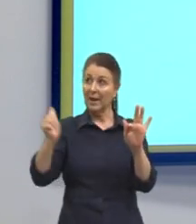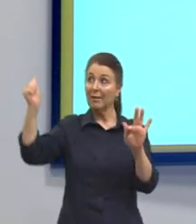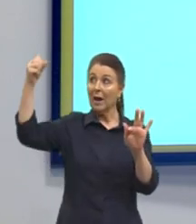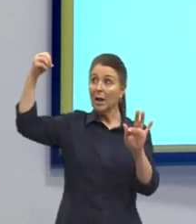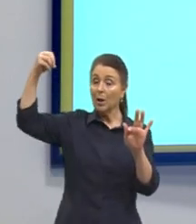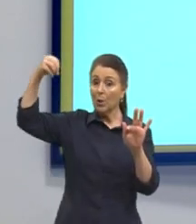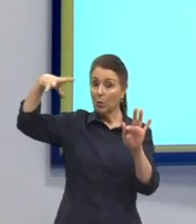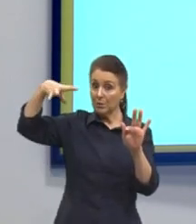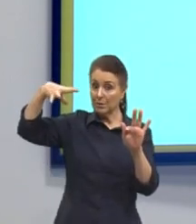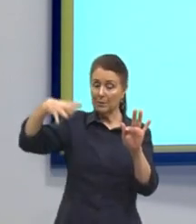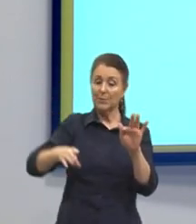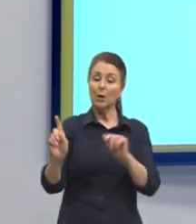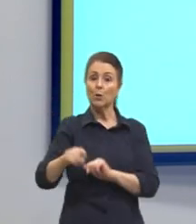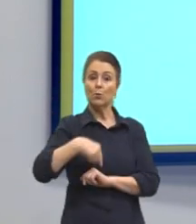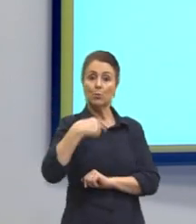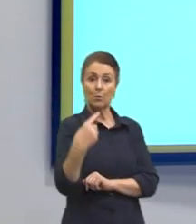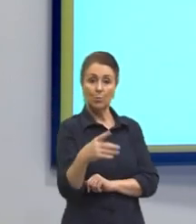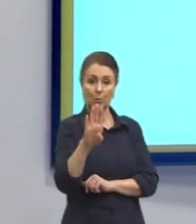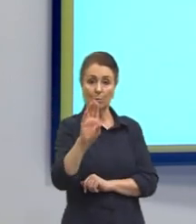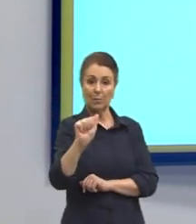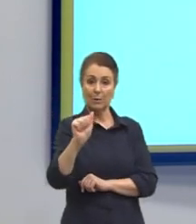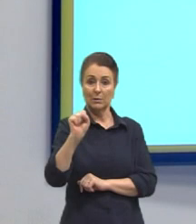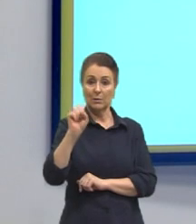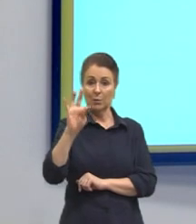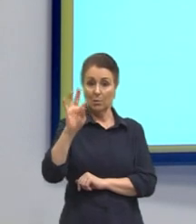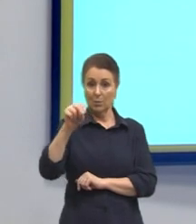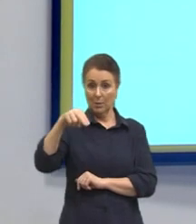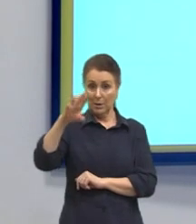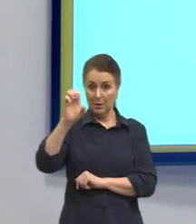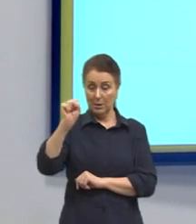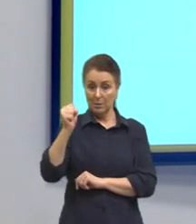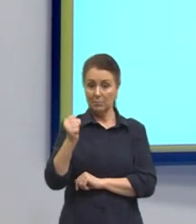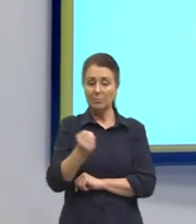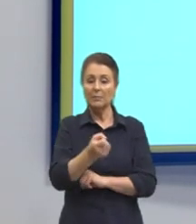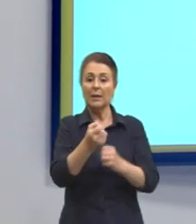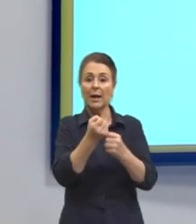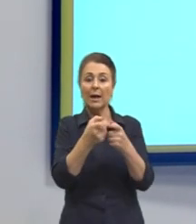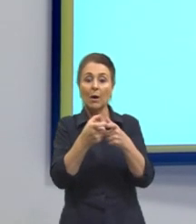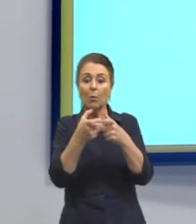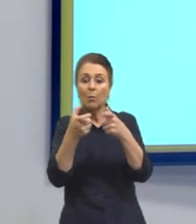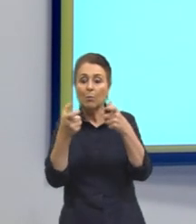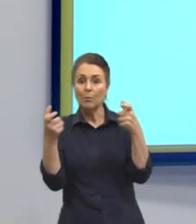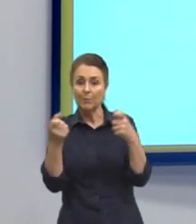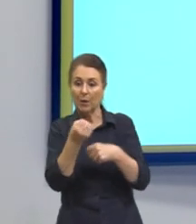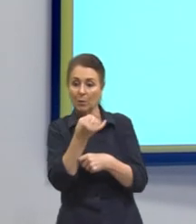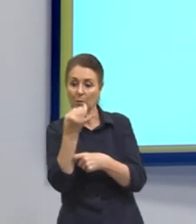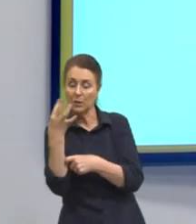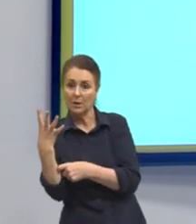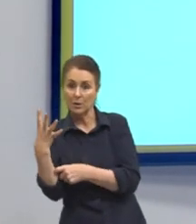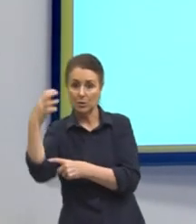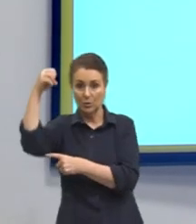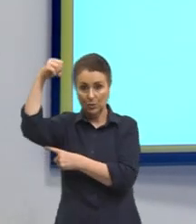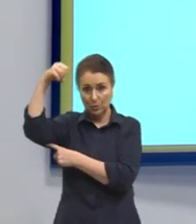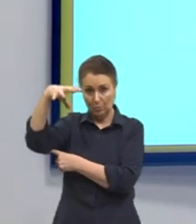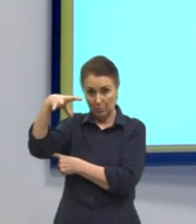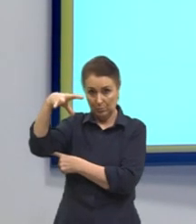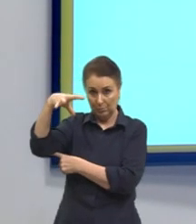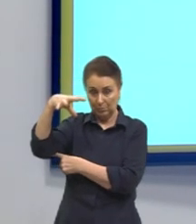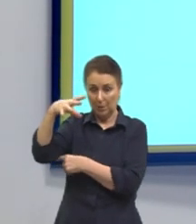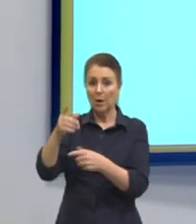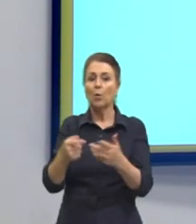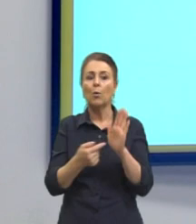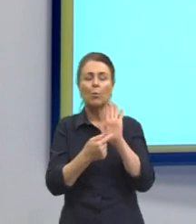e os bastonetes a intensidade da luz e aí onde a gente vai ver as opções né apresentar daltonismo